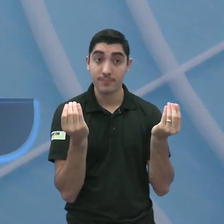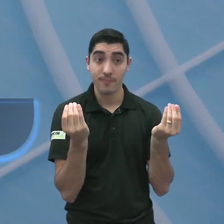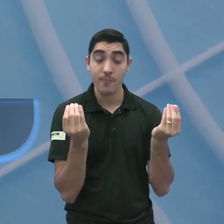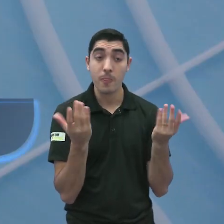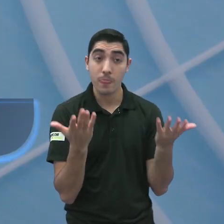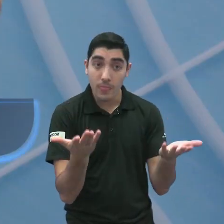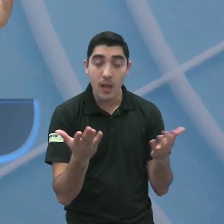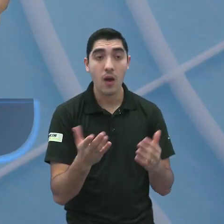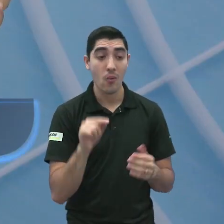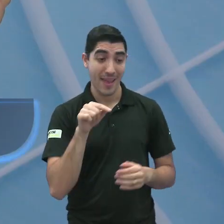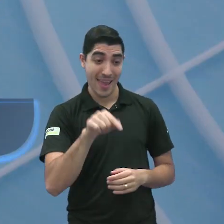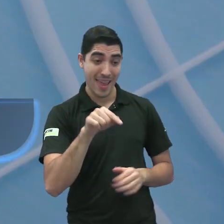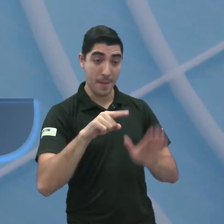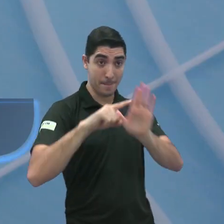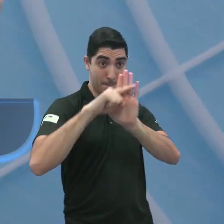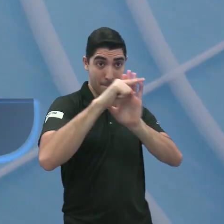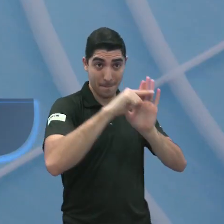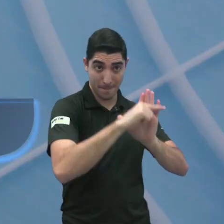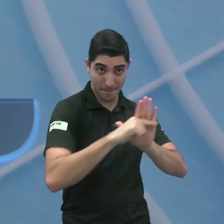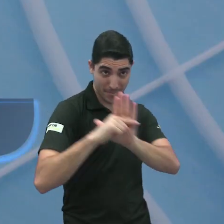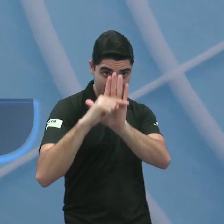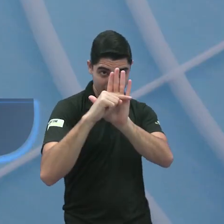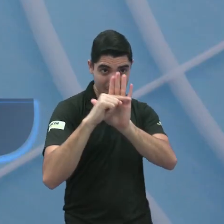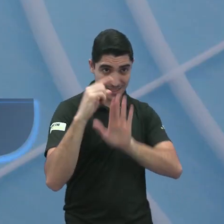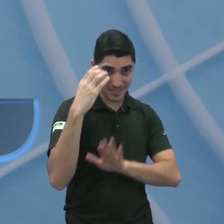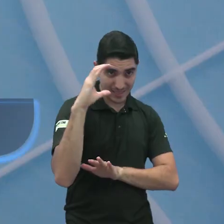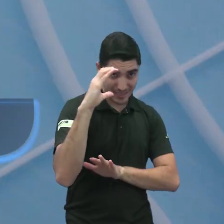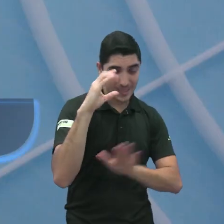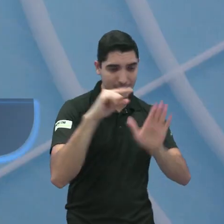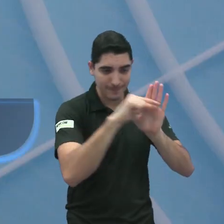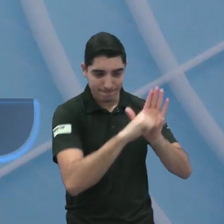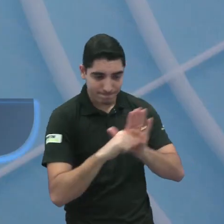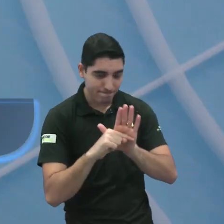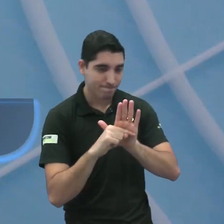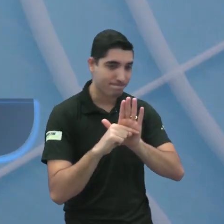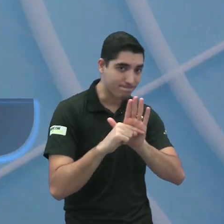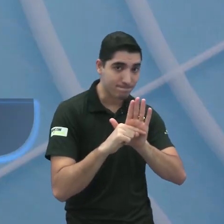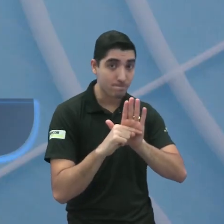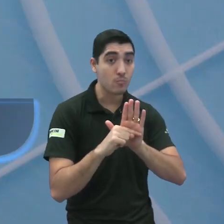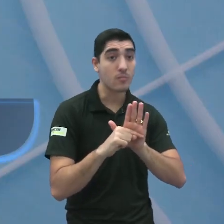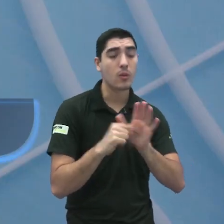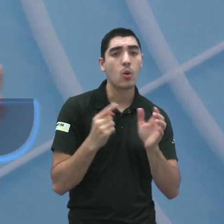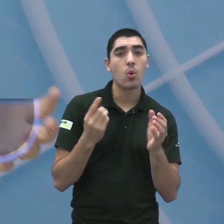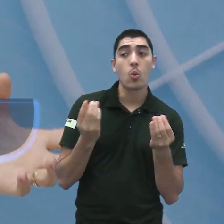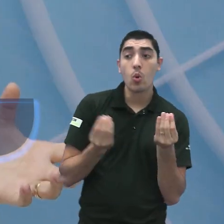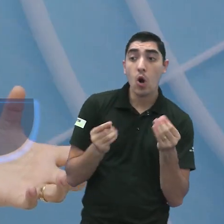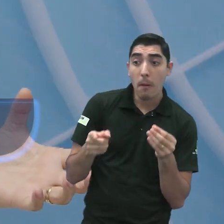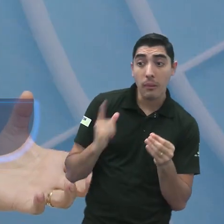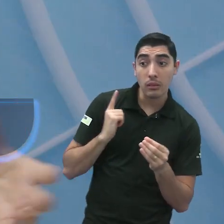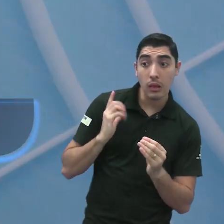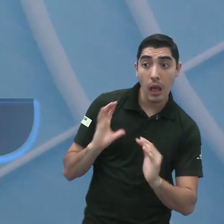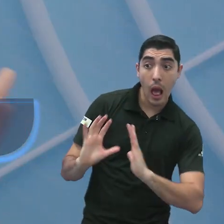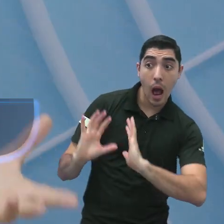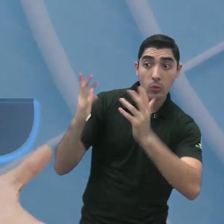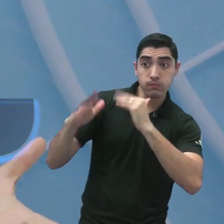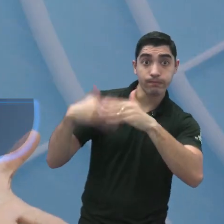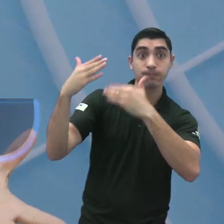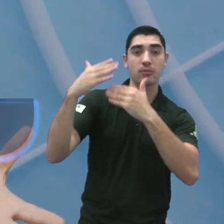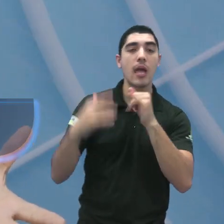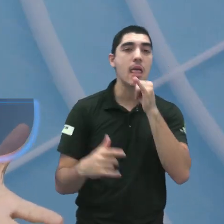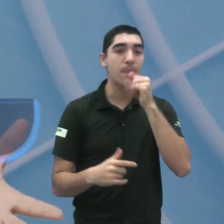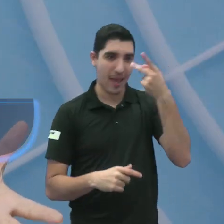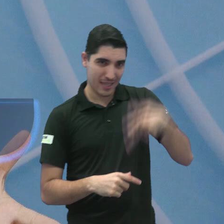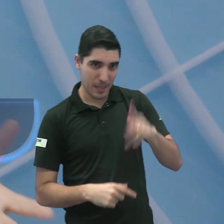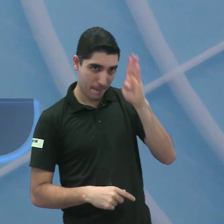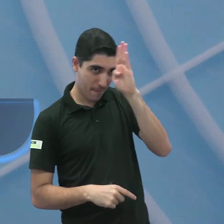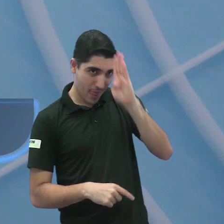acaba que a pesquisa ela é direcionada um pouco pela questão do fomento, porque, na verdade, o pesquisador, o cientista